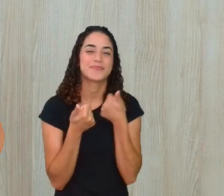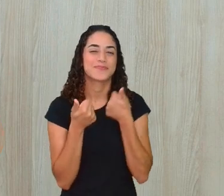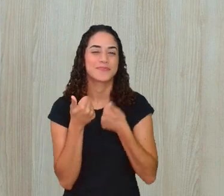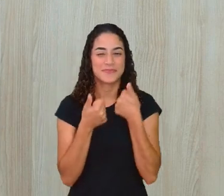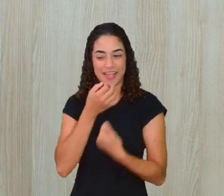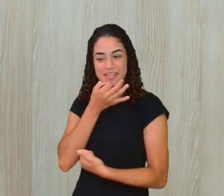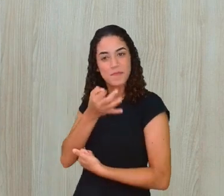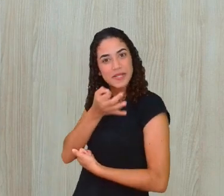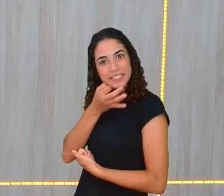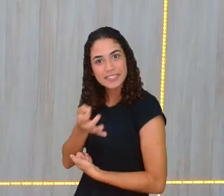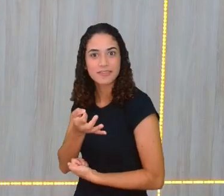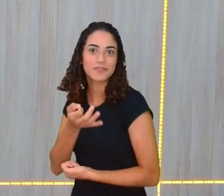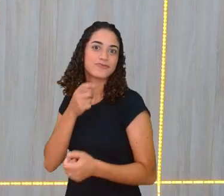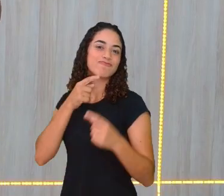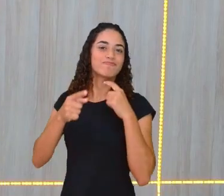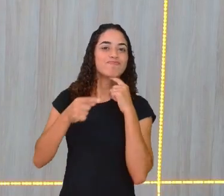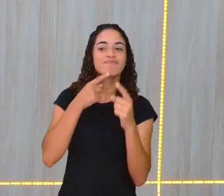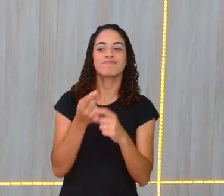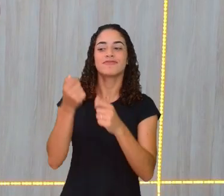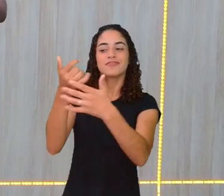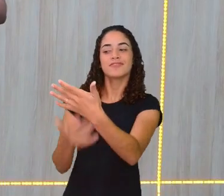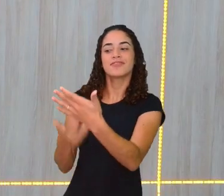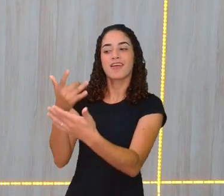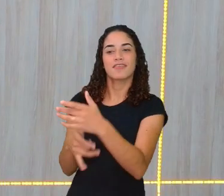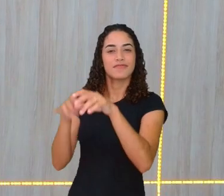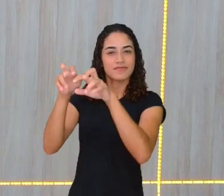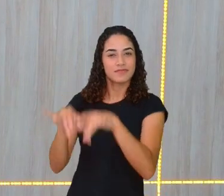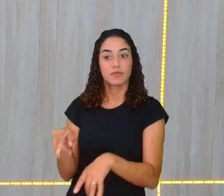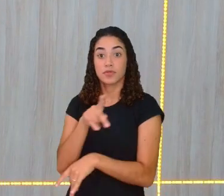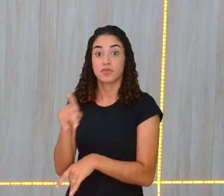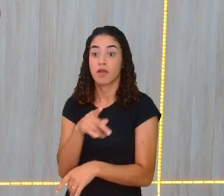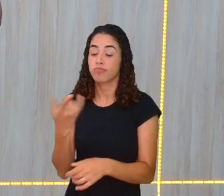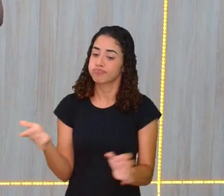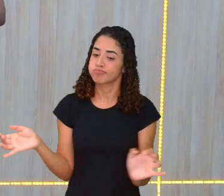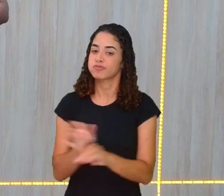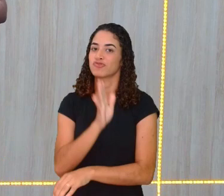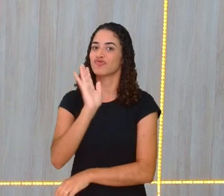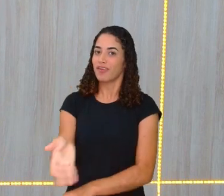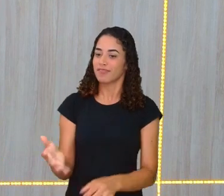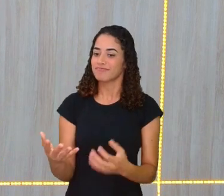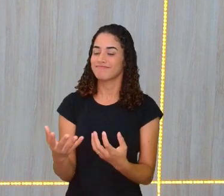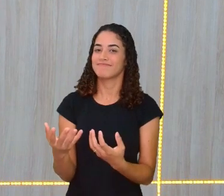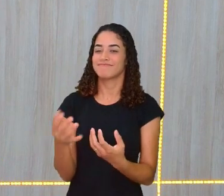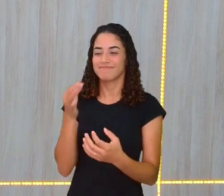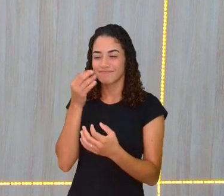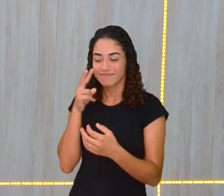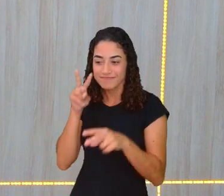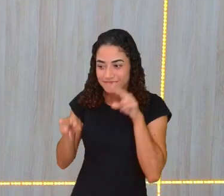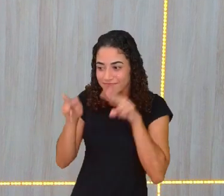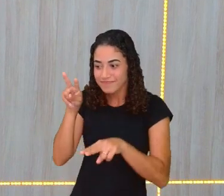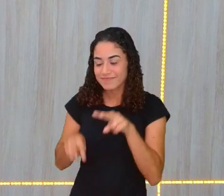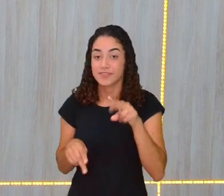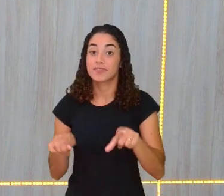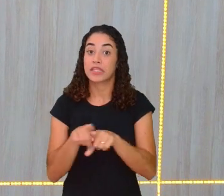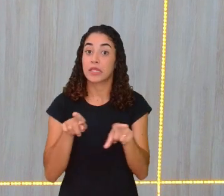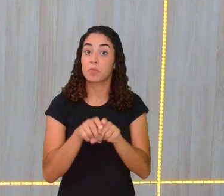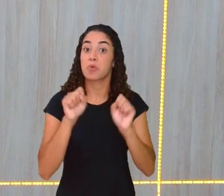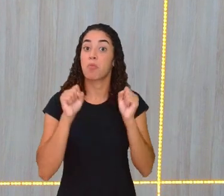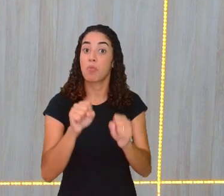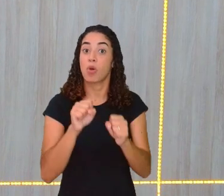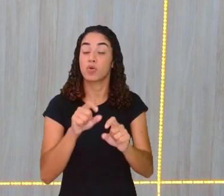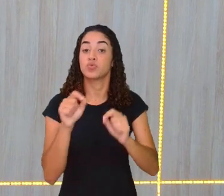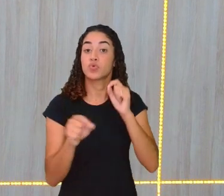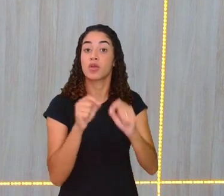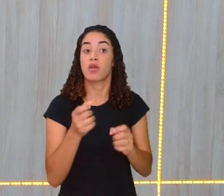seus comentários, as suas dúvidas no chat, a professora Adriana está prontinha para receber, tá certo? E vocês também podem deixar seus comentários lá